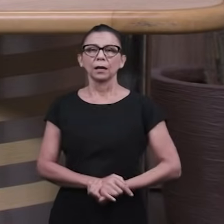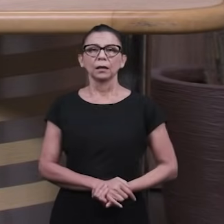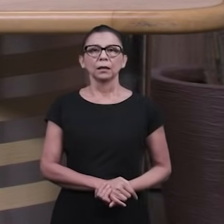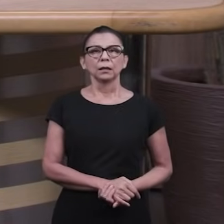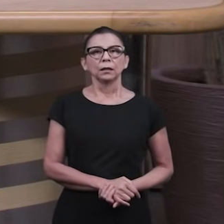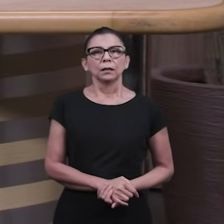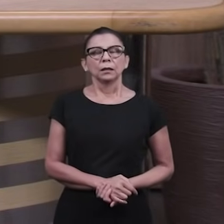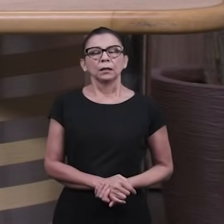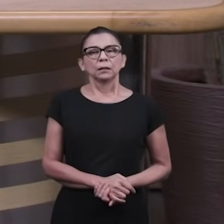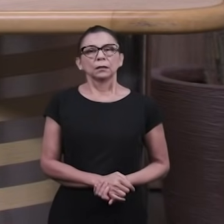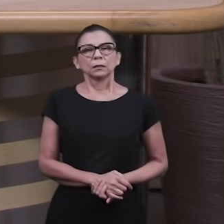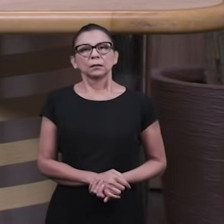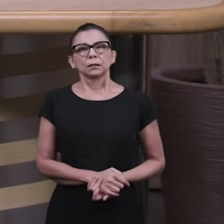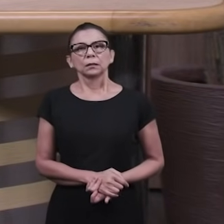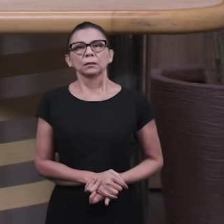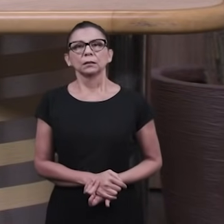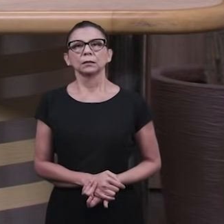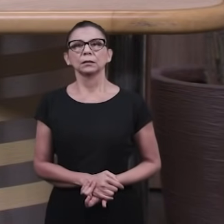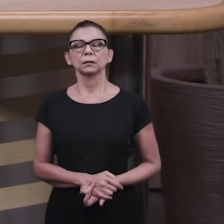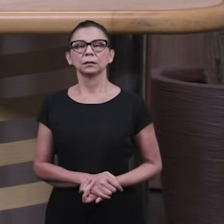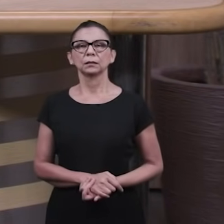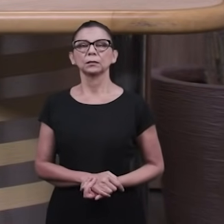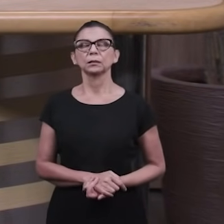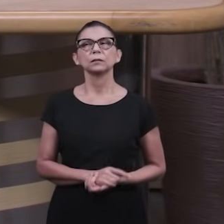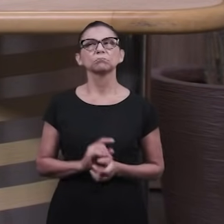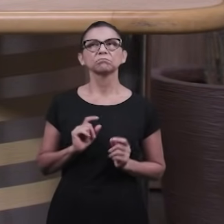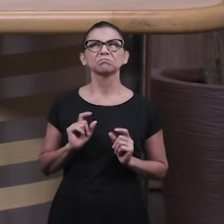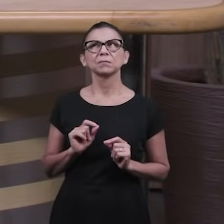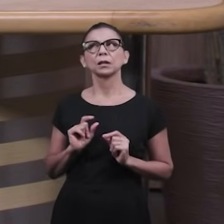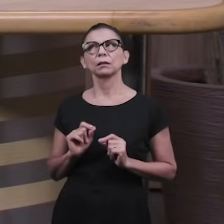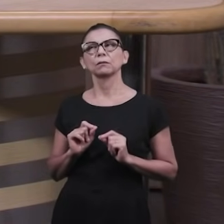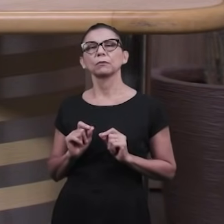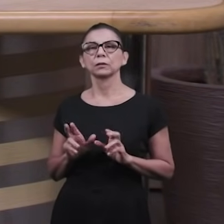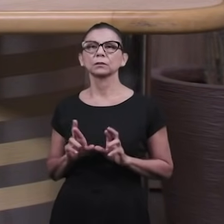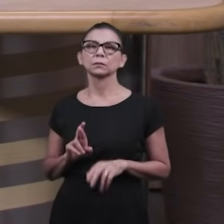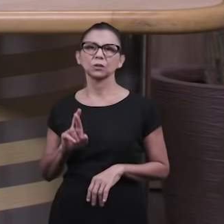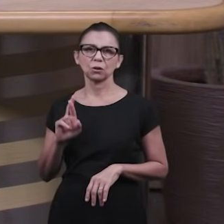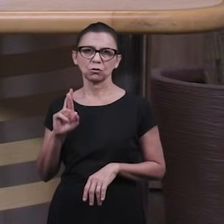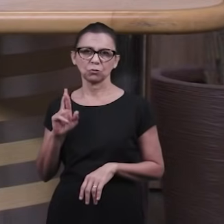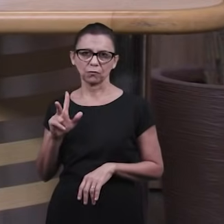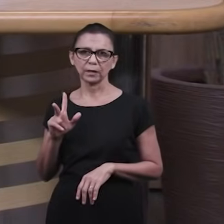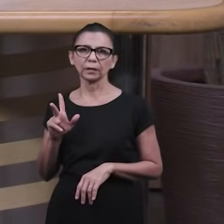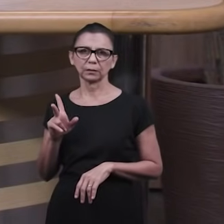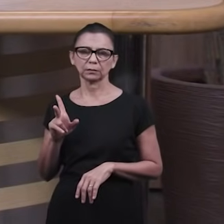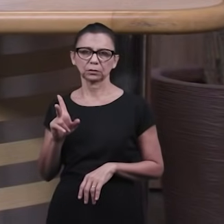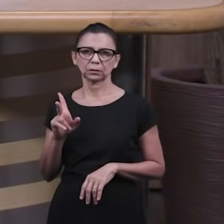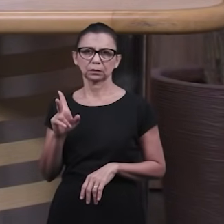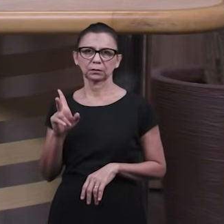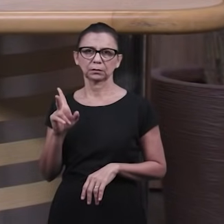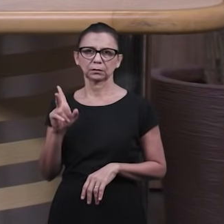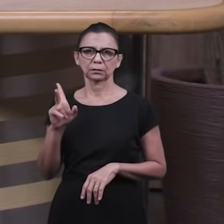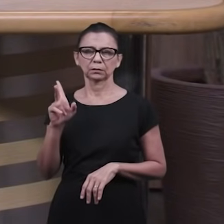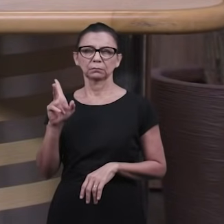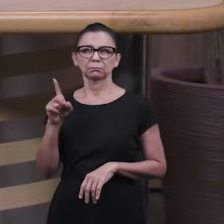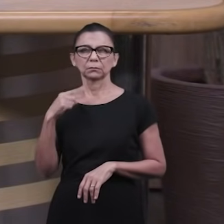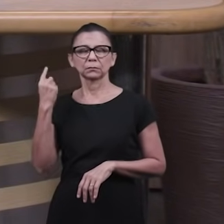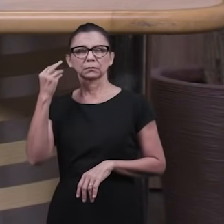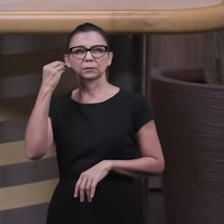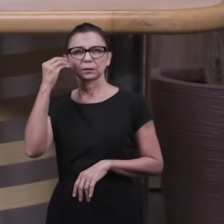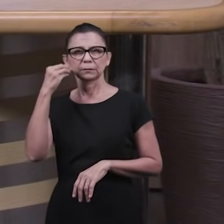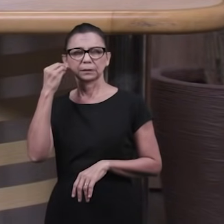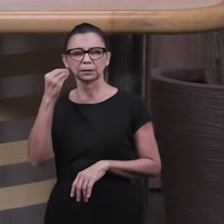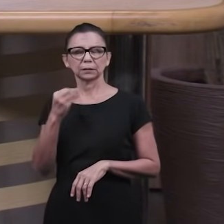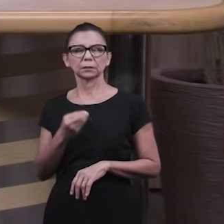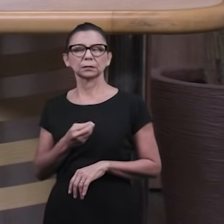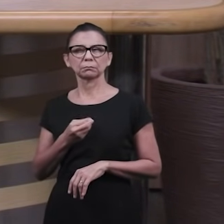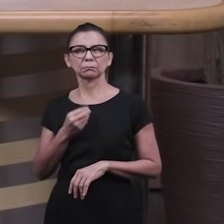uma coisa diferente e fez, na nossa experiência, uma